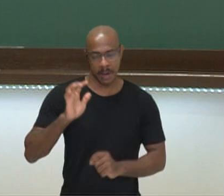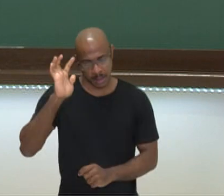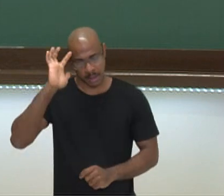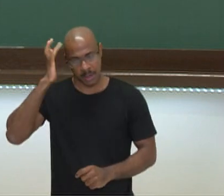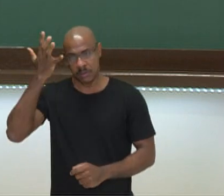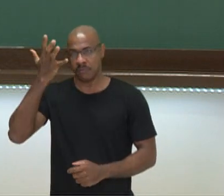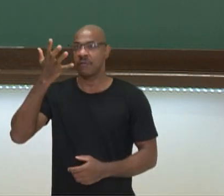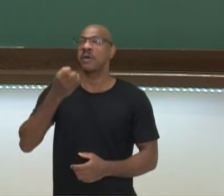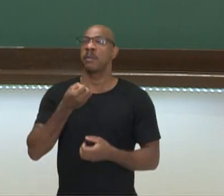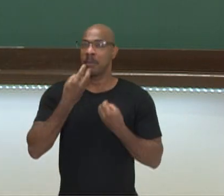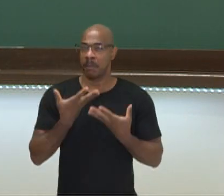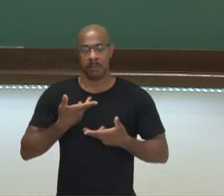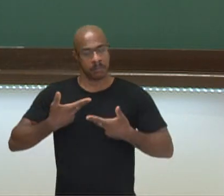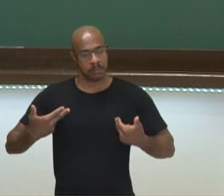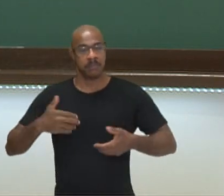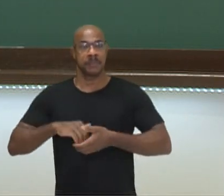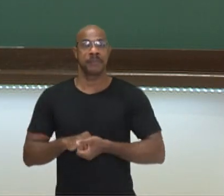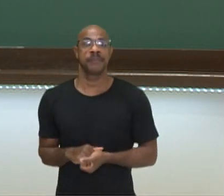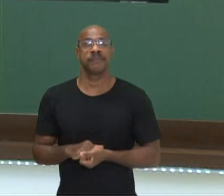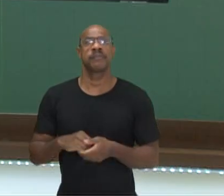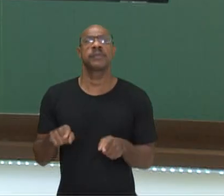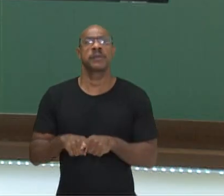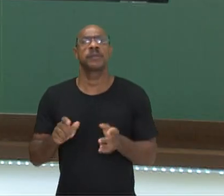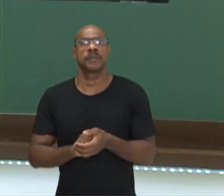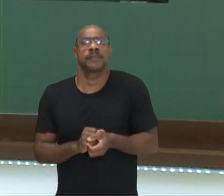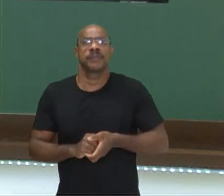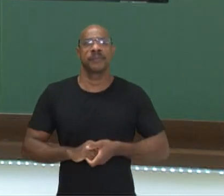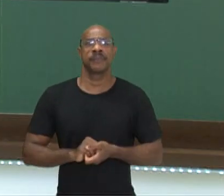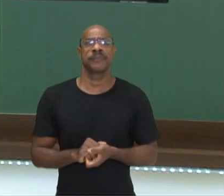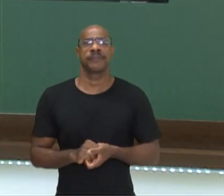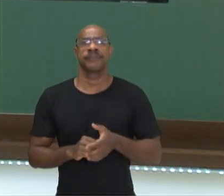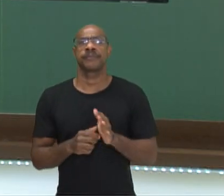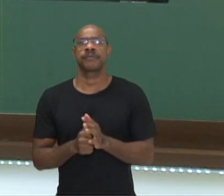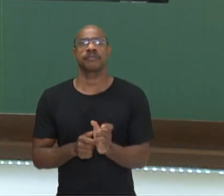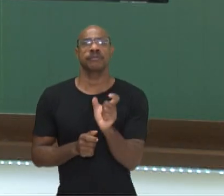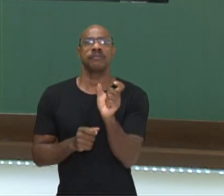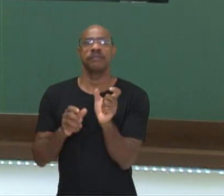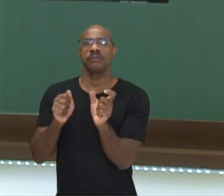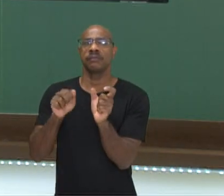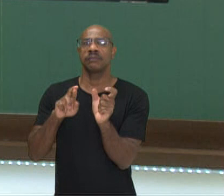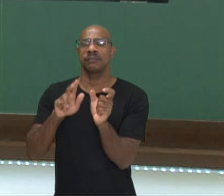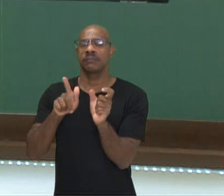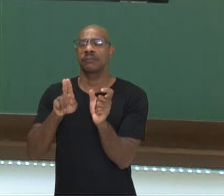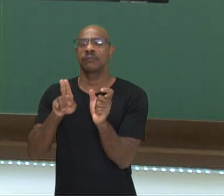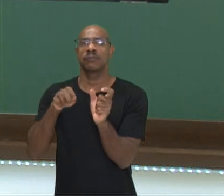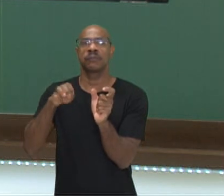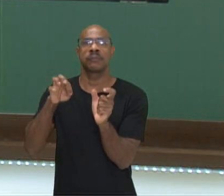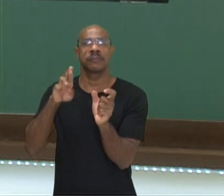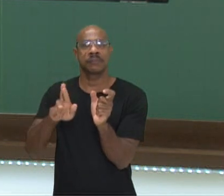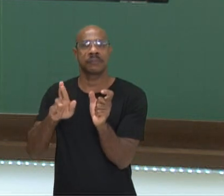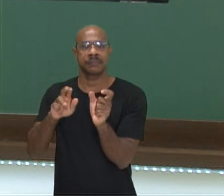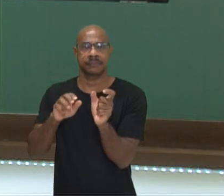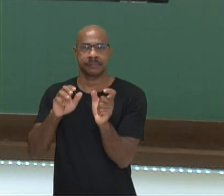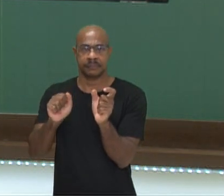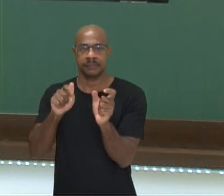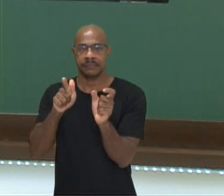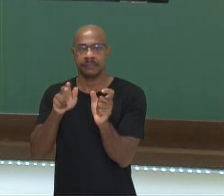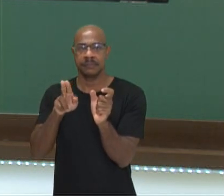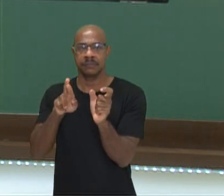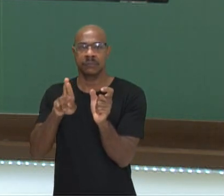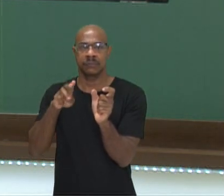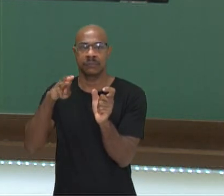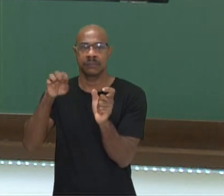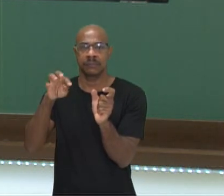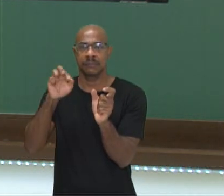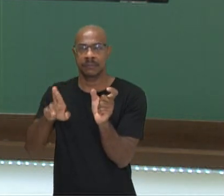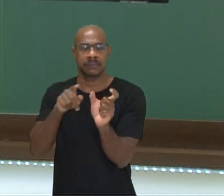que pretendemos. E sobre argumentar, em uma discussão, em uma conversa, em um debate,